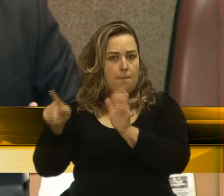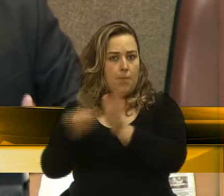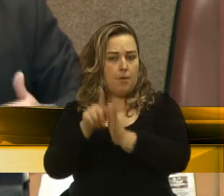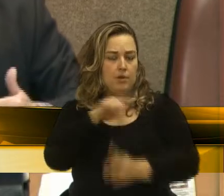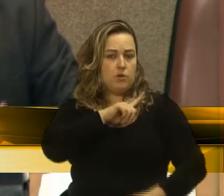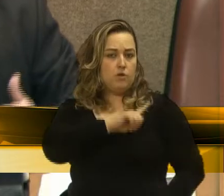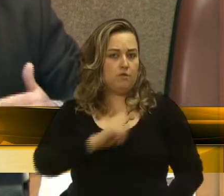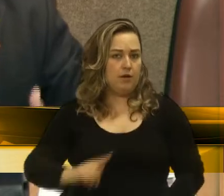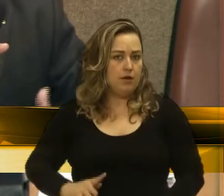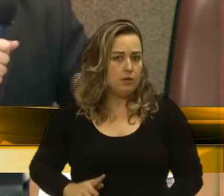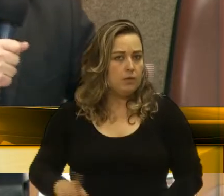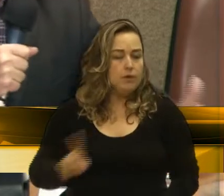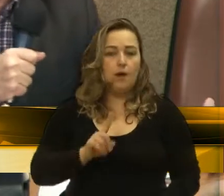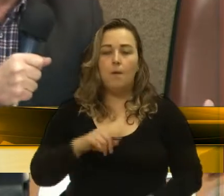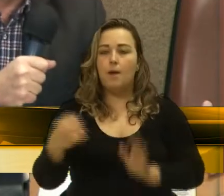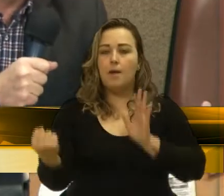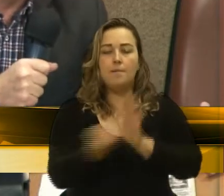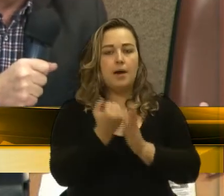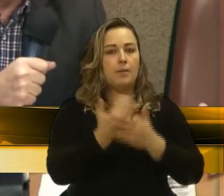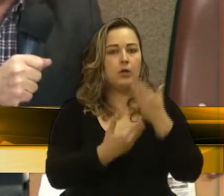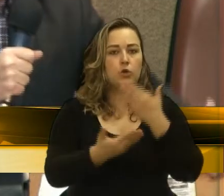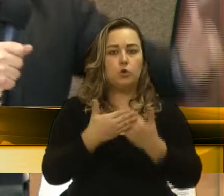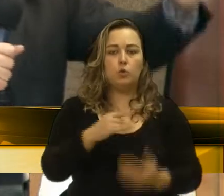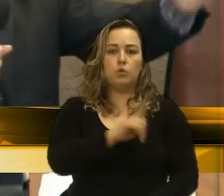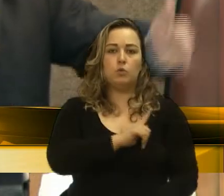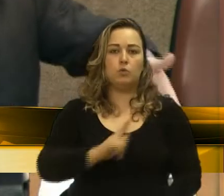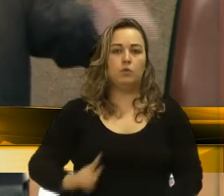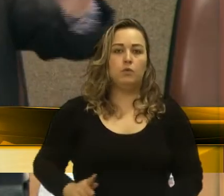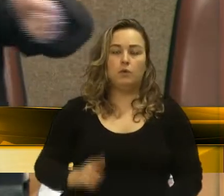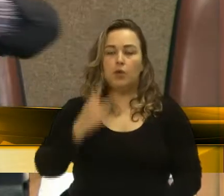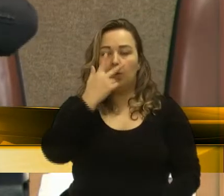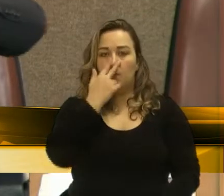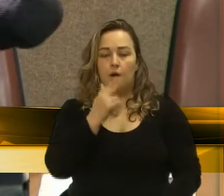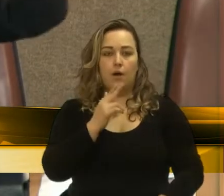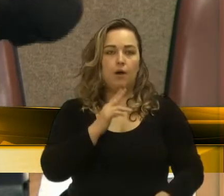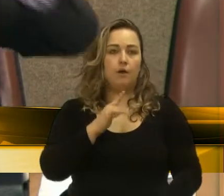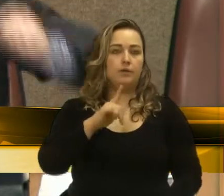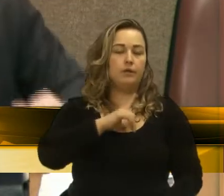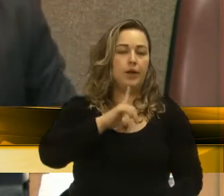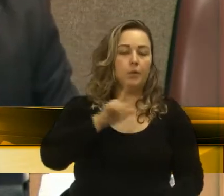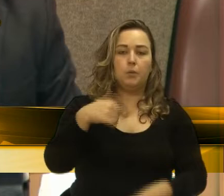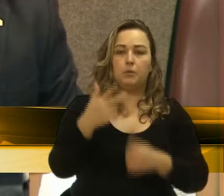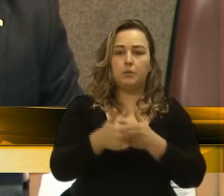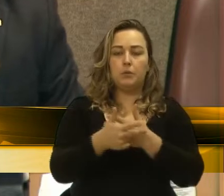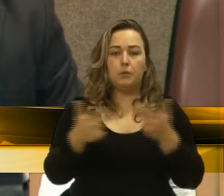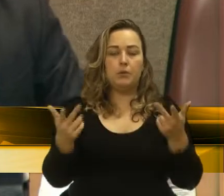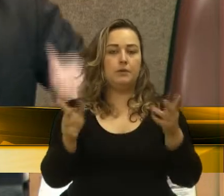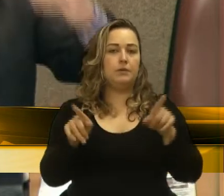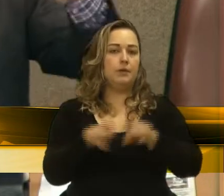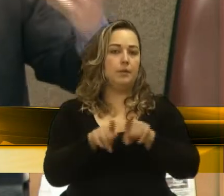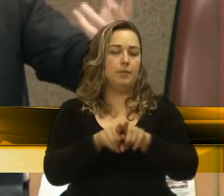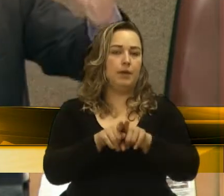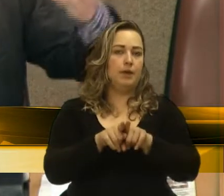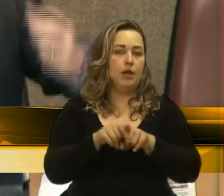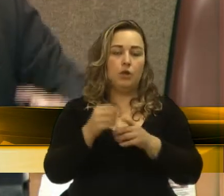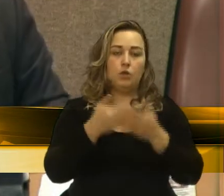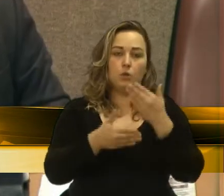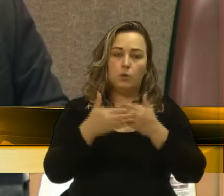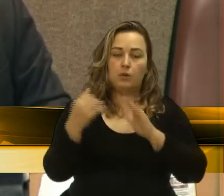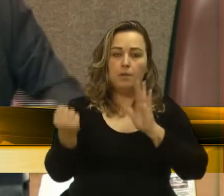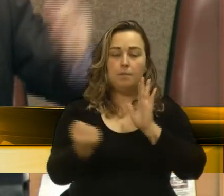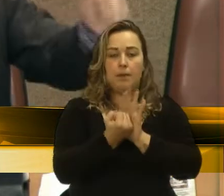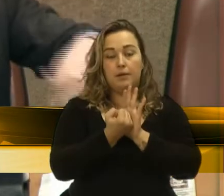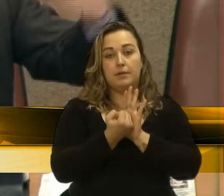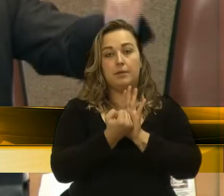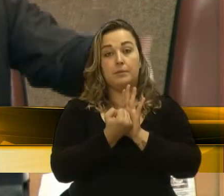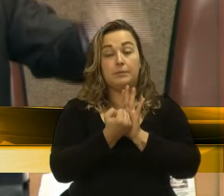marca ela ficará para todos os governos. Como fica I Love Nova York com o coração, São Luís fez a sua.